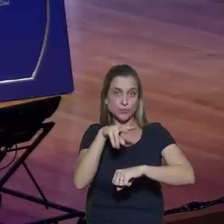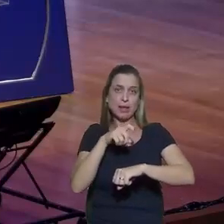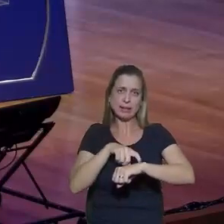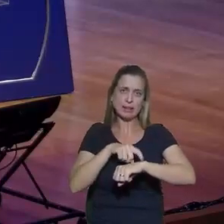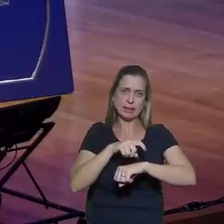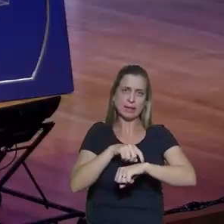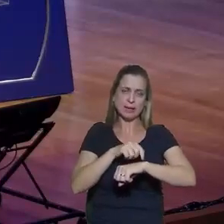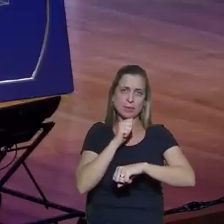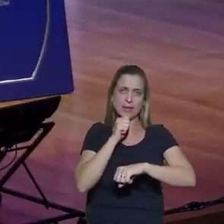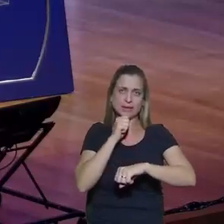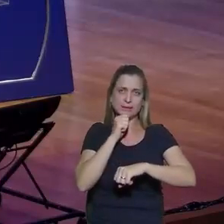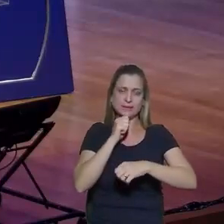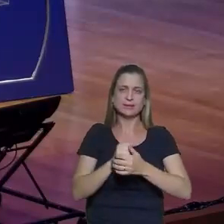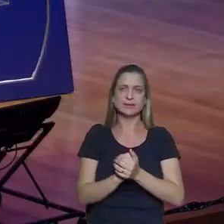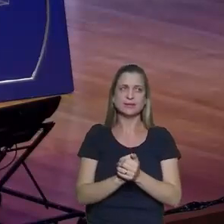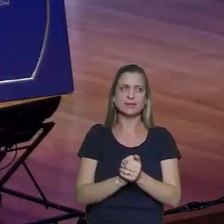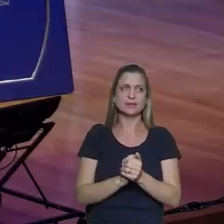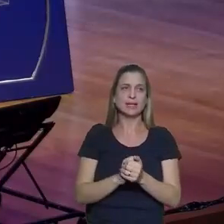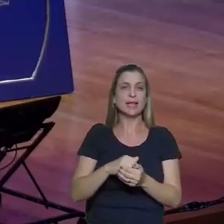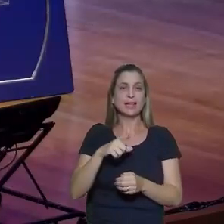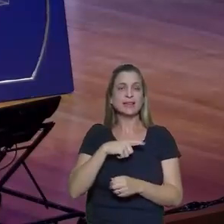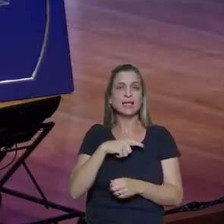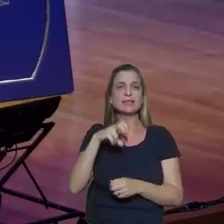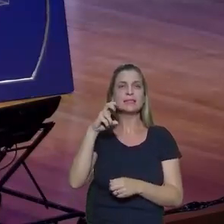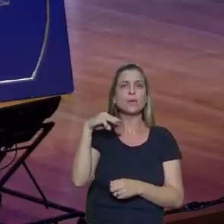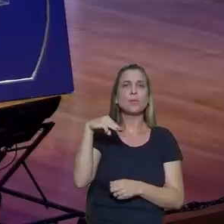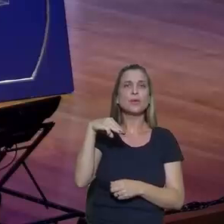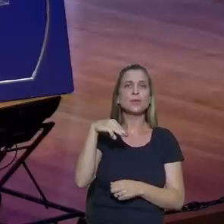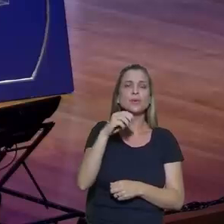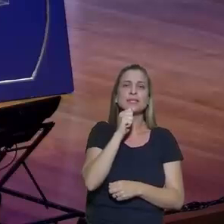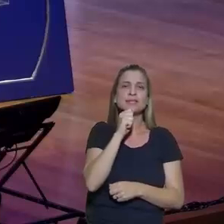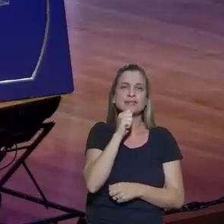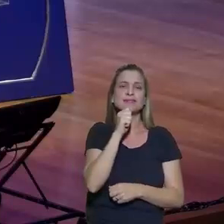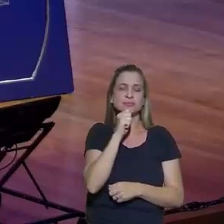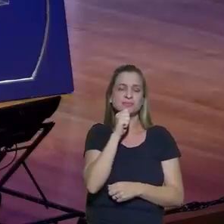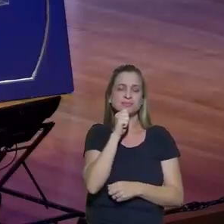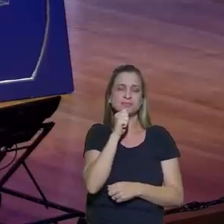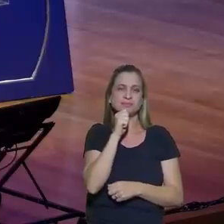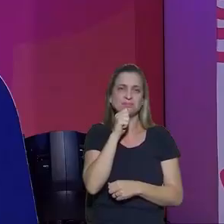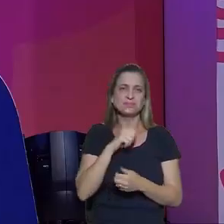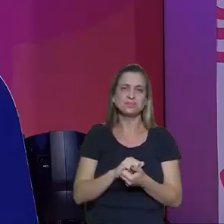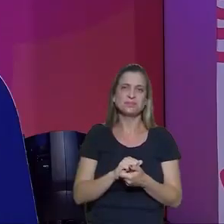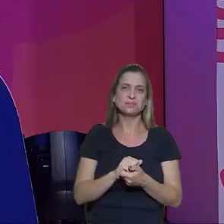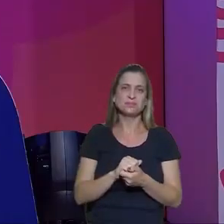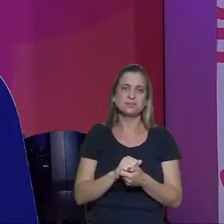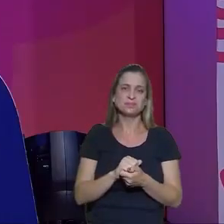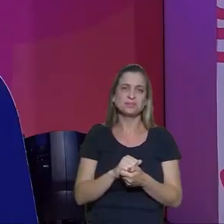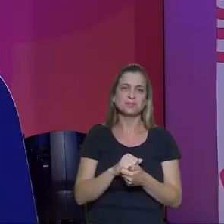viu? A gente tem uns bons 5 minutos ainda. Ah, eu não sabia. Pelos meus cálculos, não, pela hora que a mesa começou